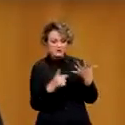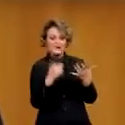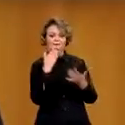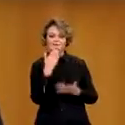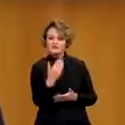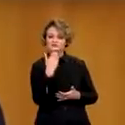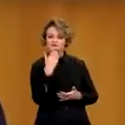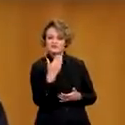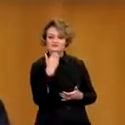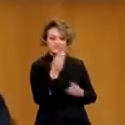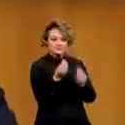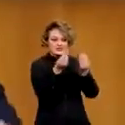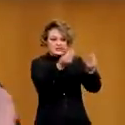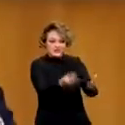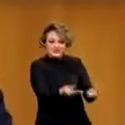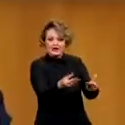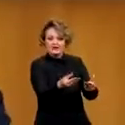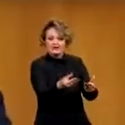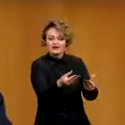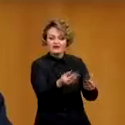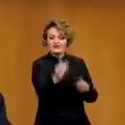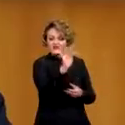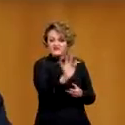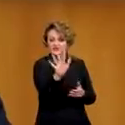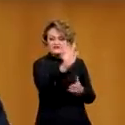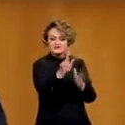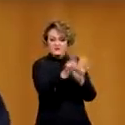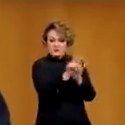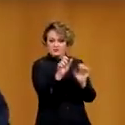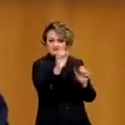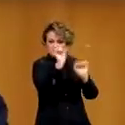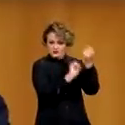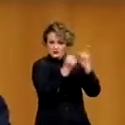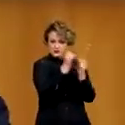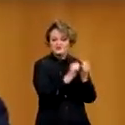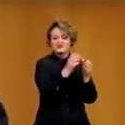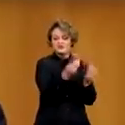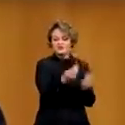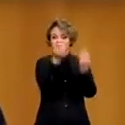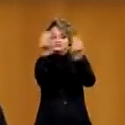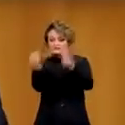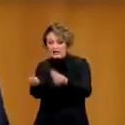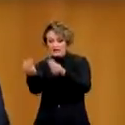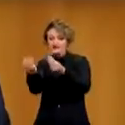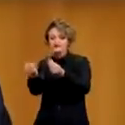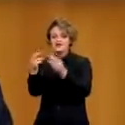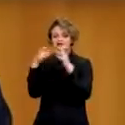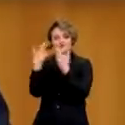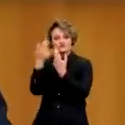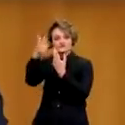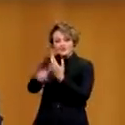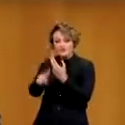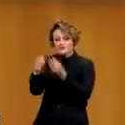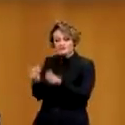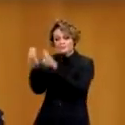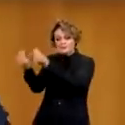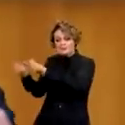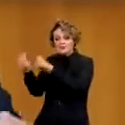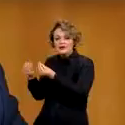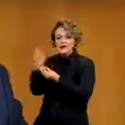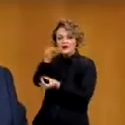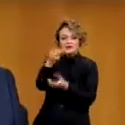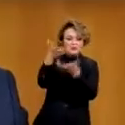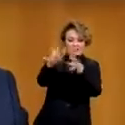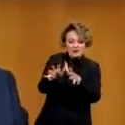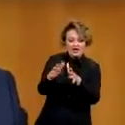você entregava essa pauta de reivindicação na Federação das Indústrias. Depois de um tempo, você fazia a segunda reunião. Eles não queriam